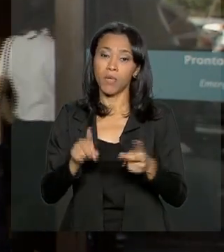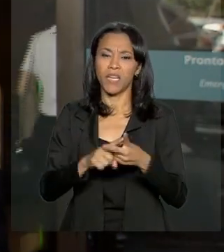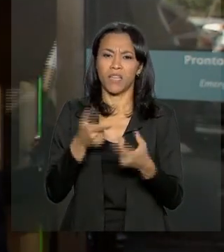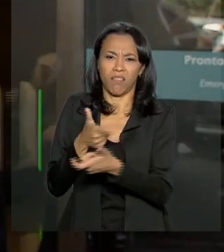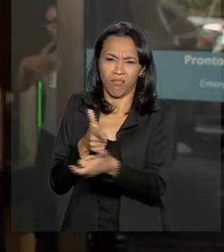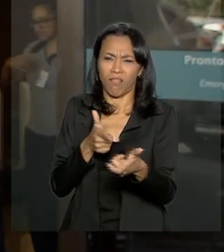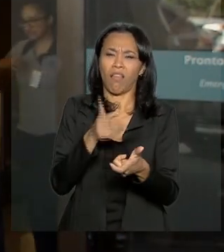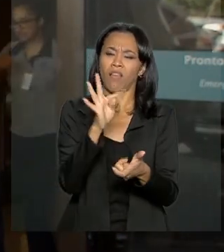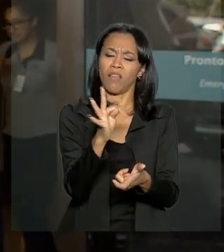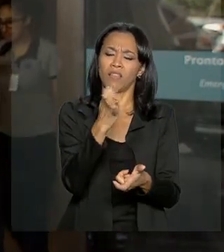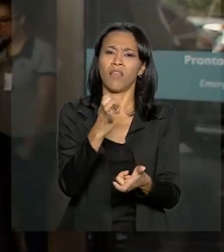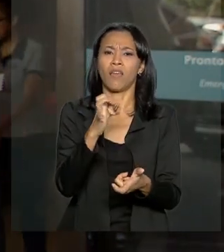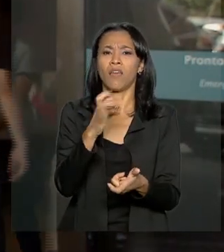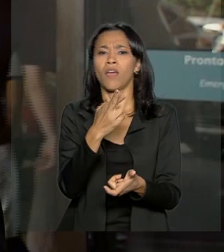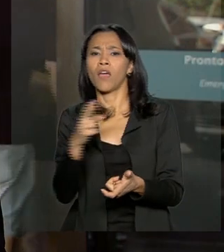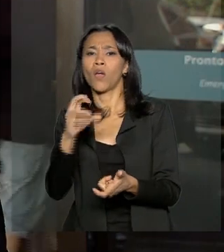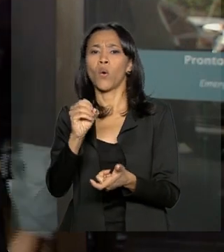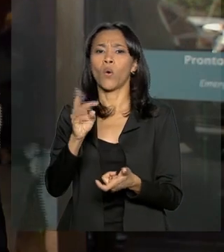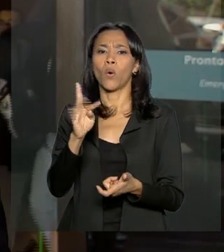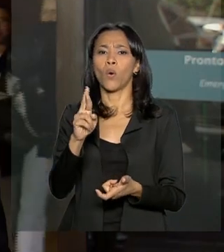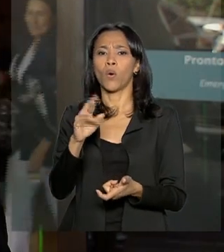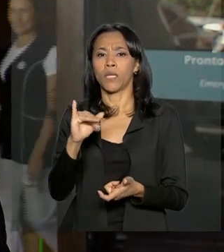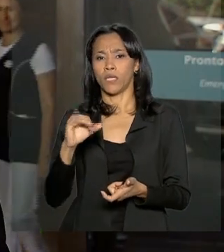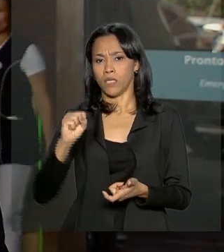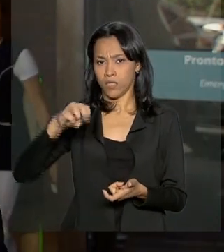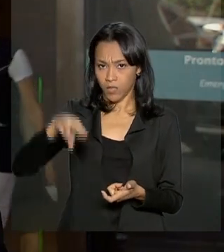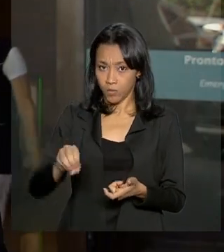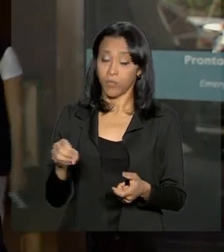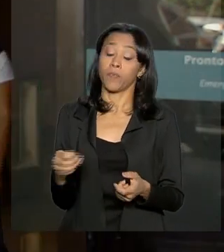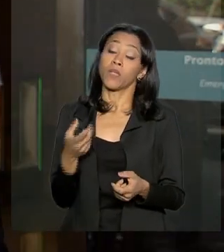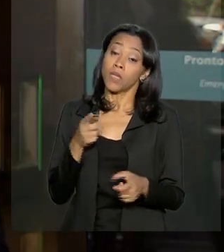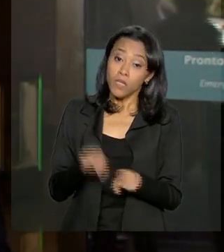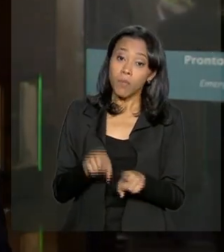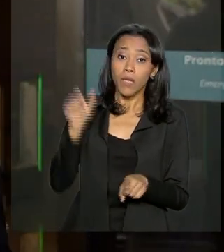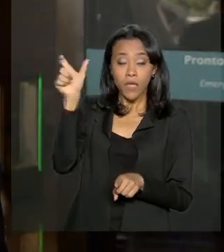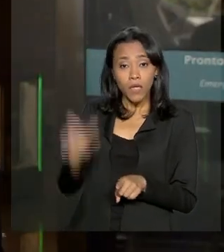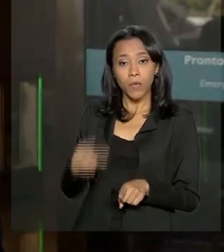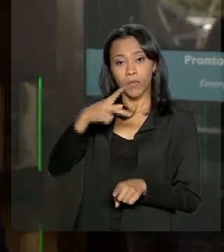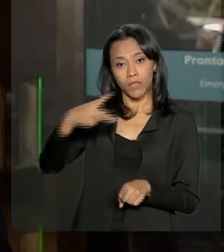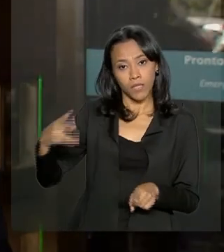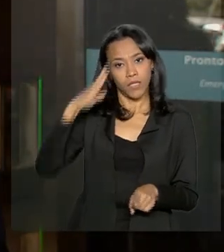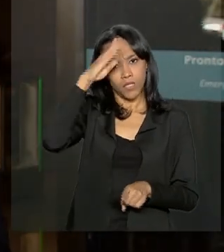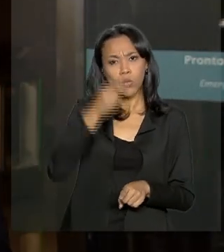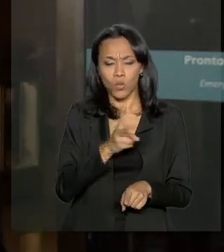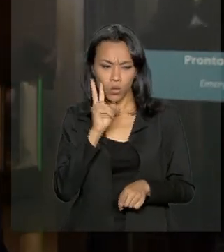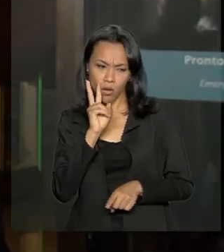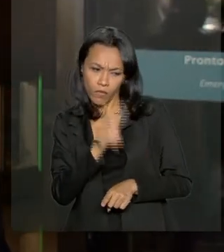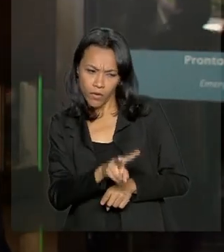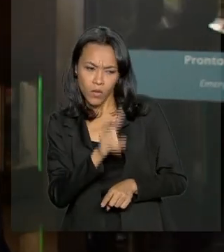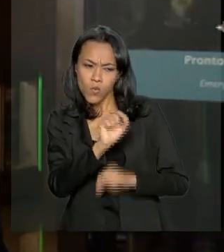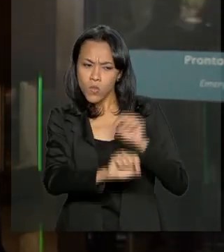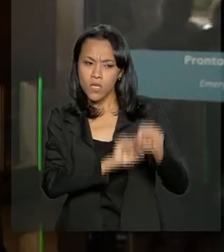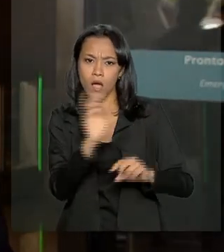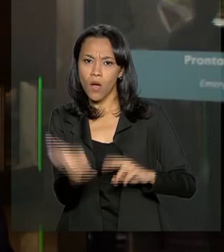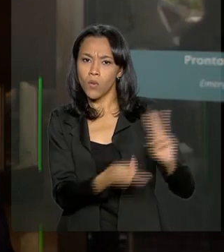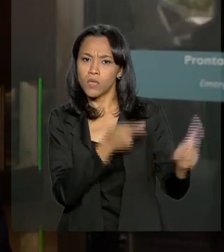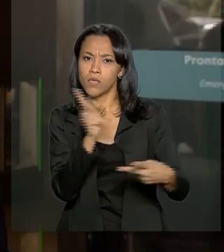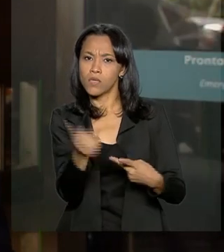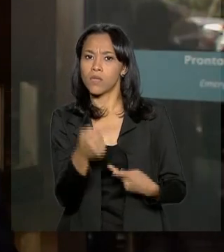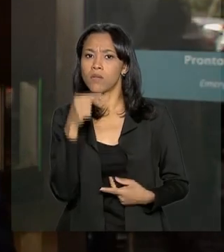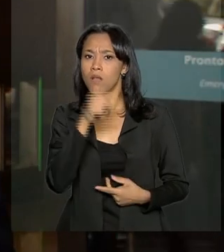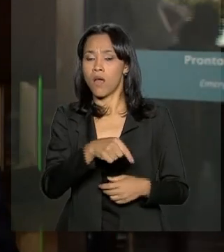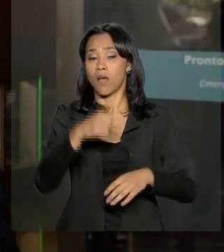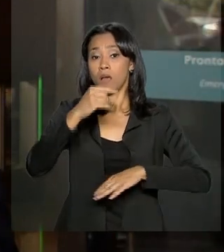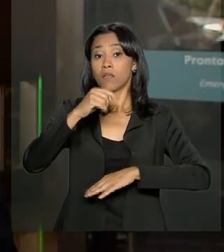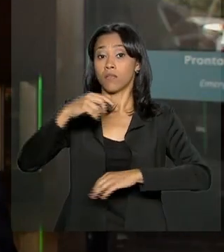continua acompanhando a situação em Brumadinho. E uma das principais preocupações do governo é em relação à fiscalização de barragens. Por